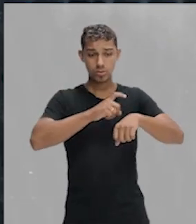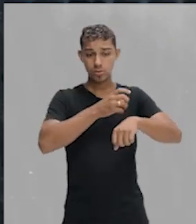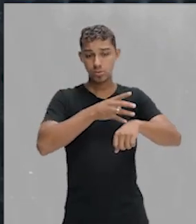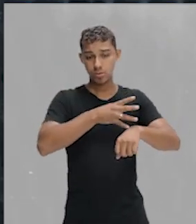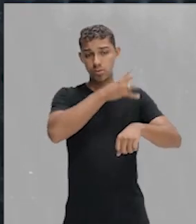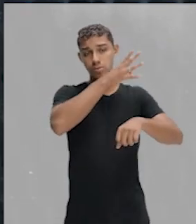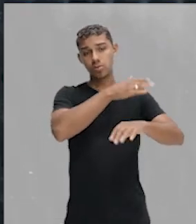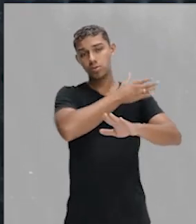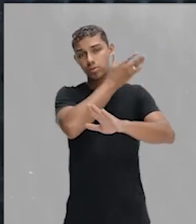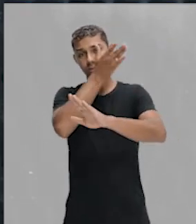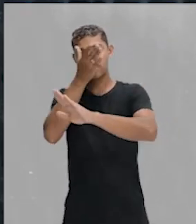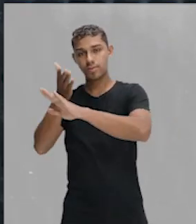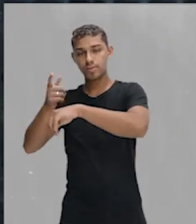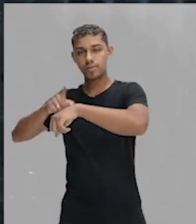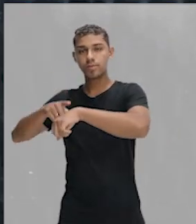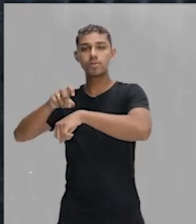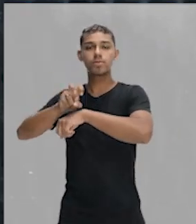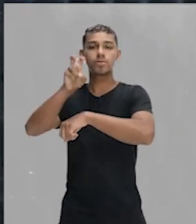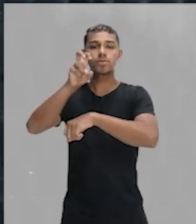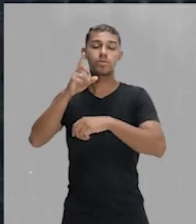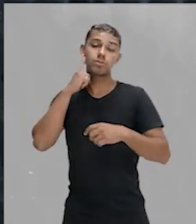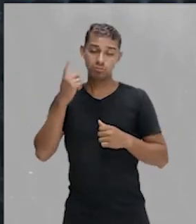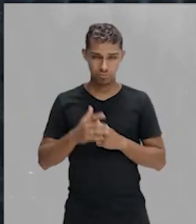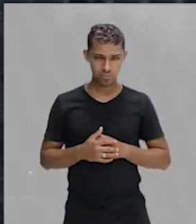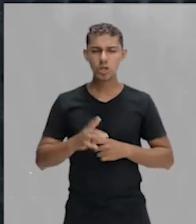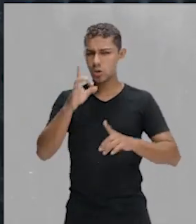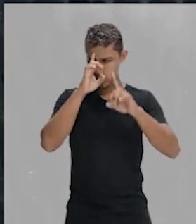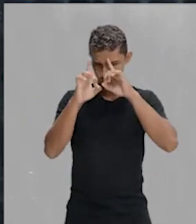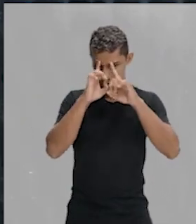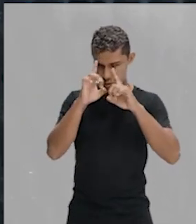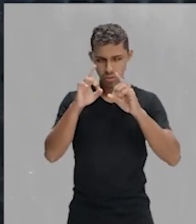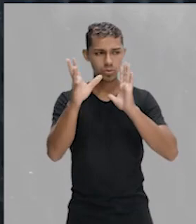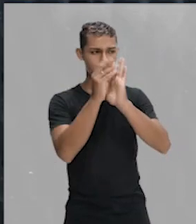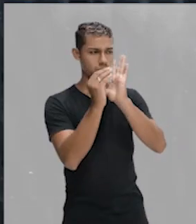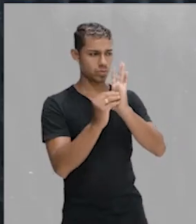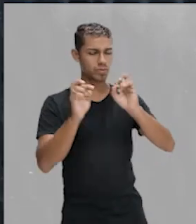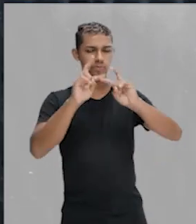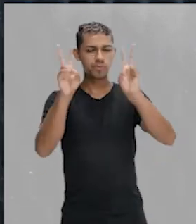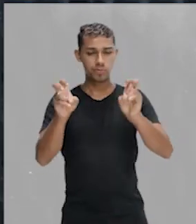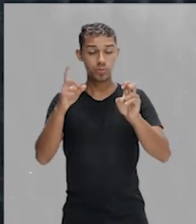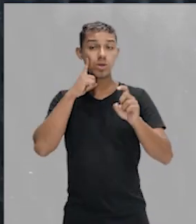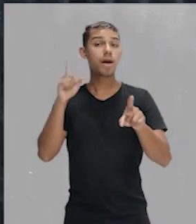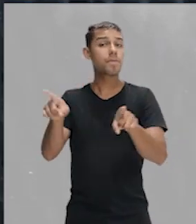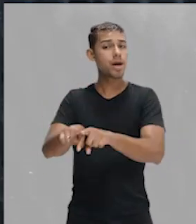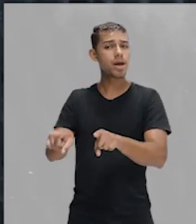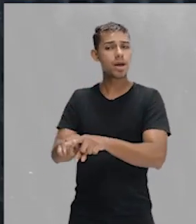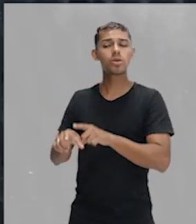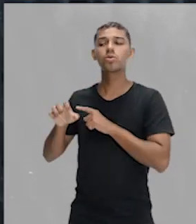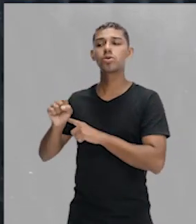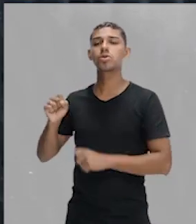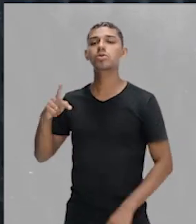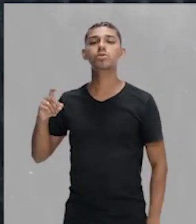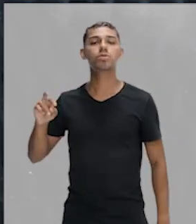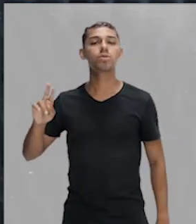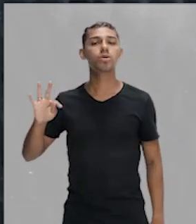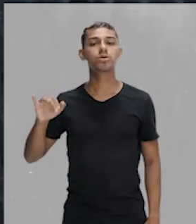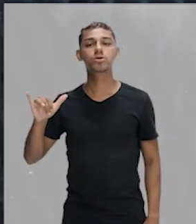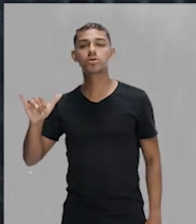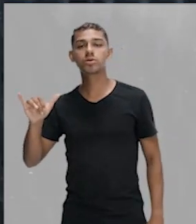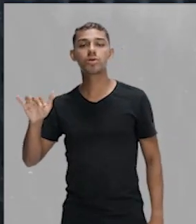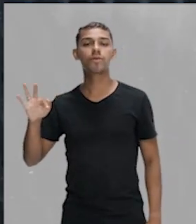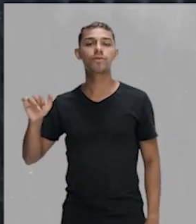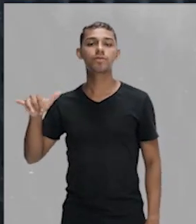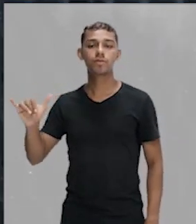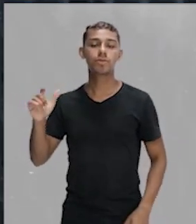dia, muito conteúdo bacana para vocês. E também não deixe de nos ouvir no Spotify, tá certo? Então, vamos